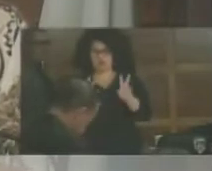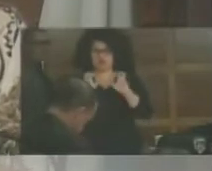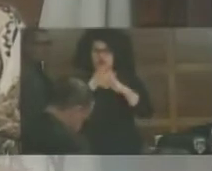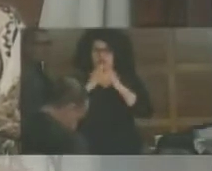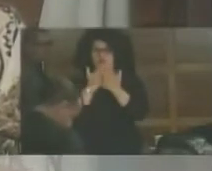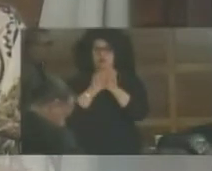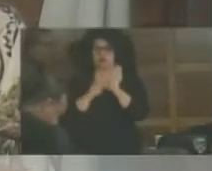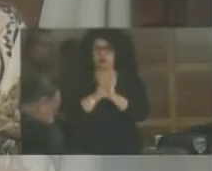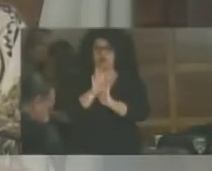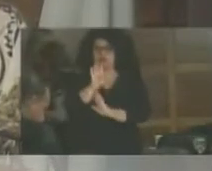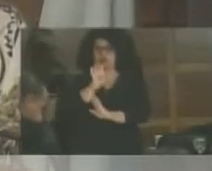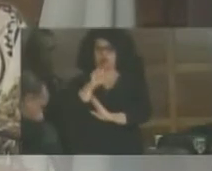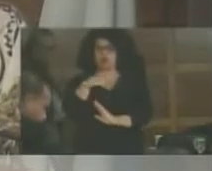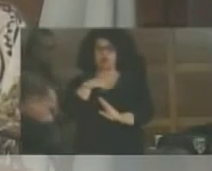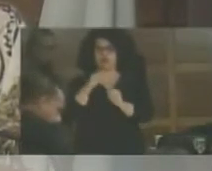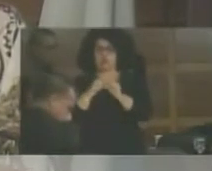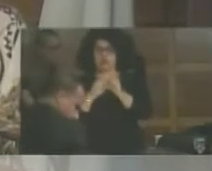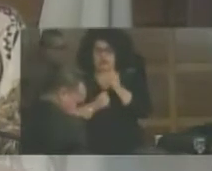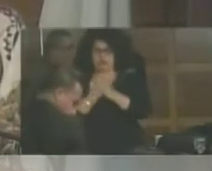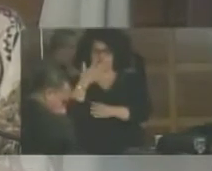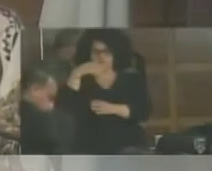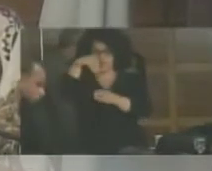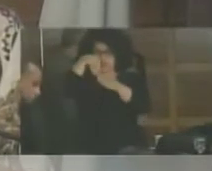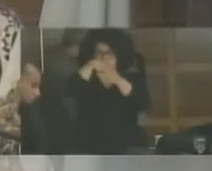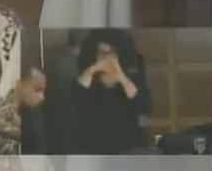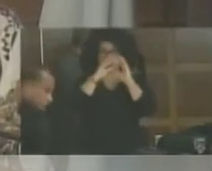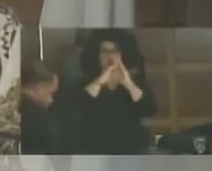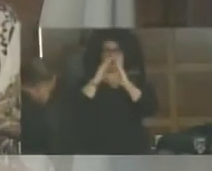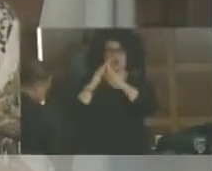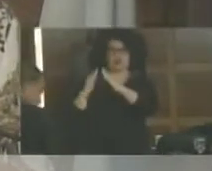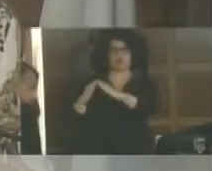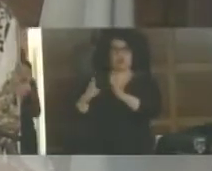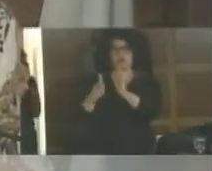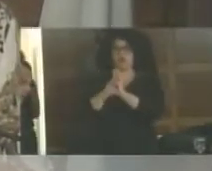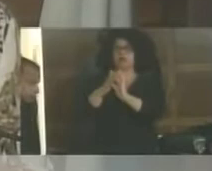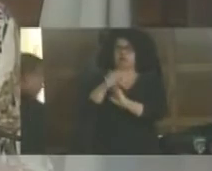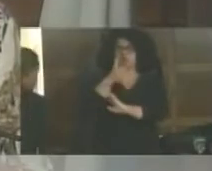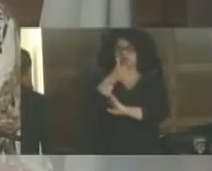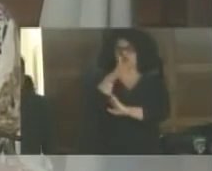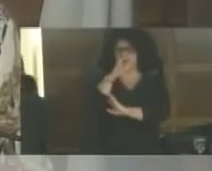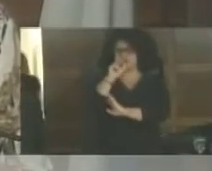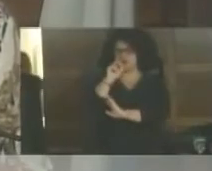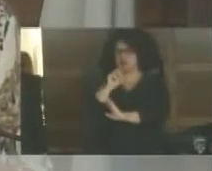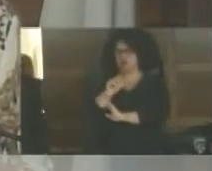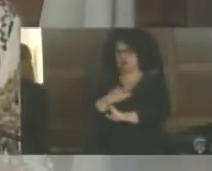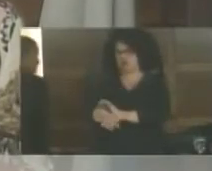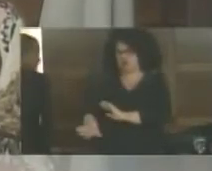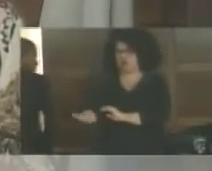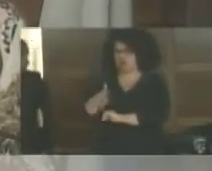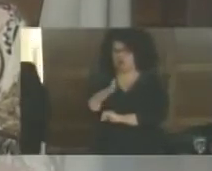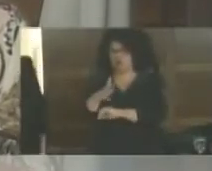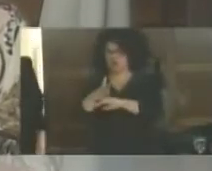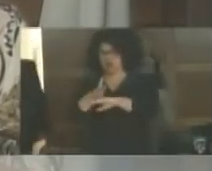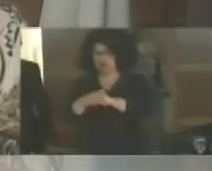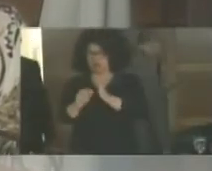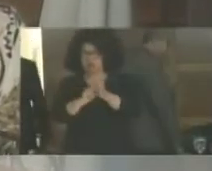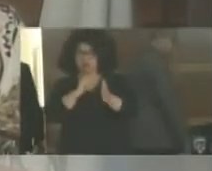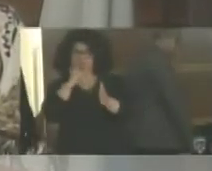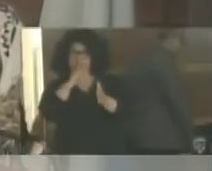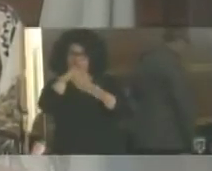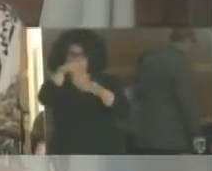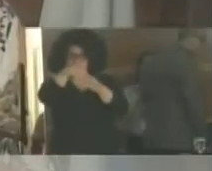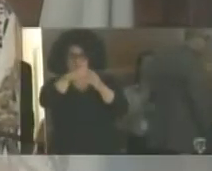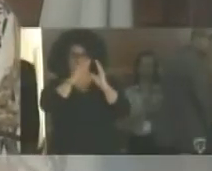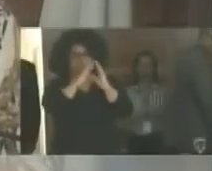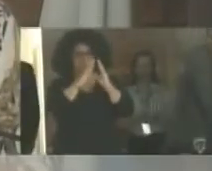A escola, a creche vai atender cerca de 150 crianças. A escola dentro do